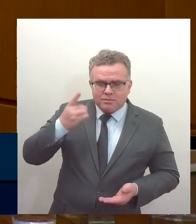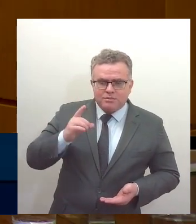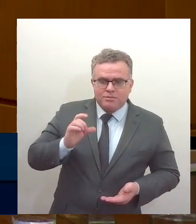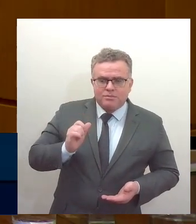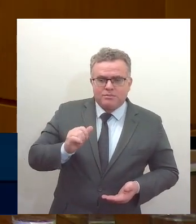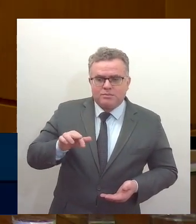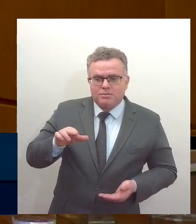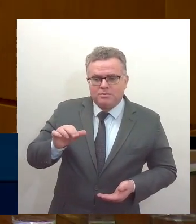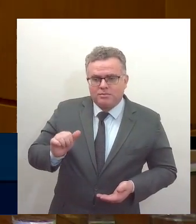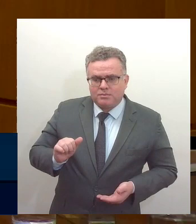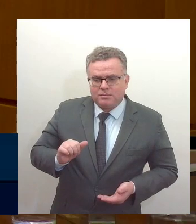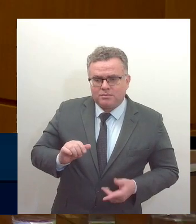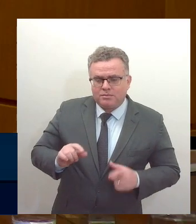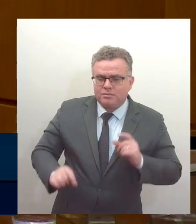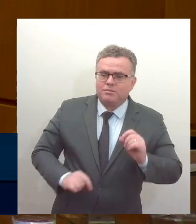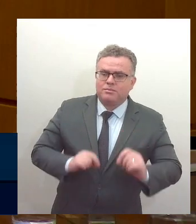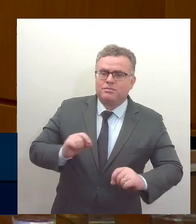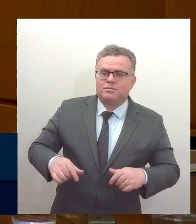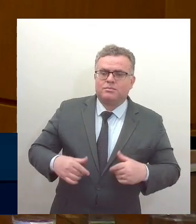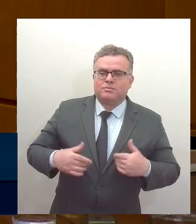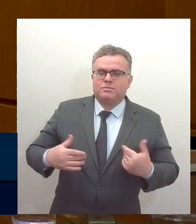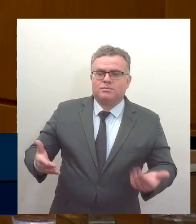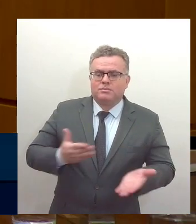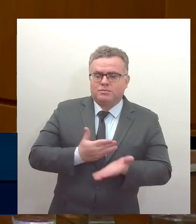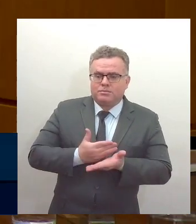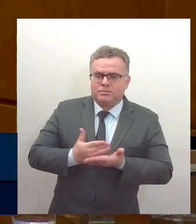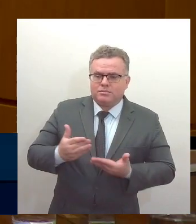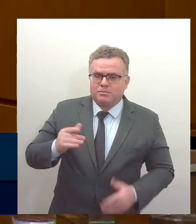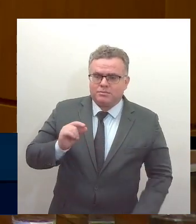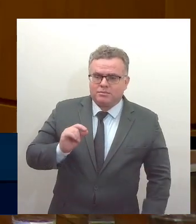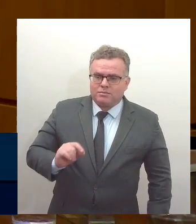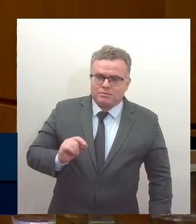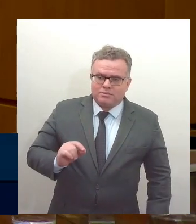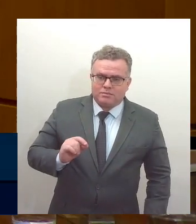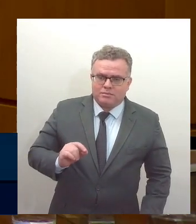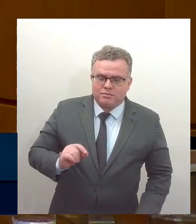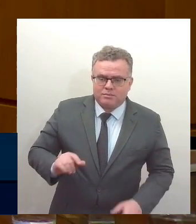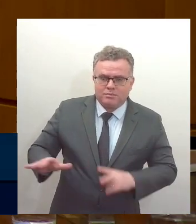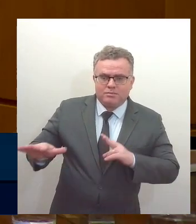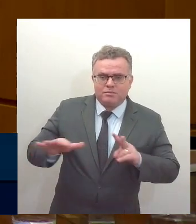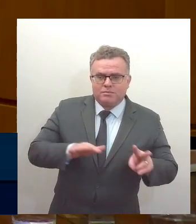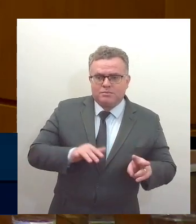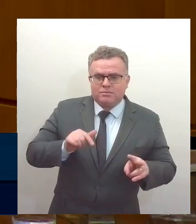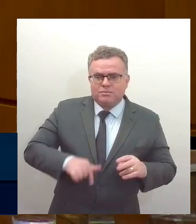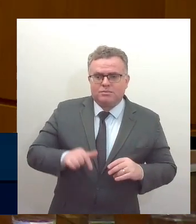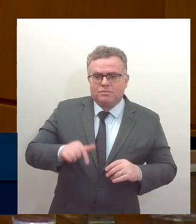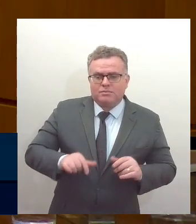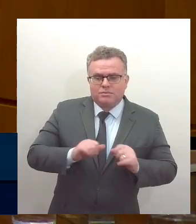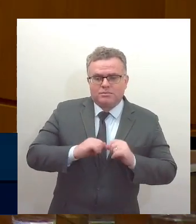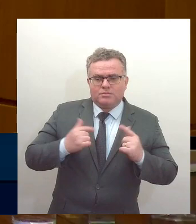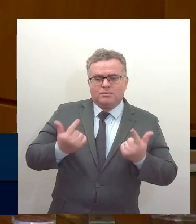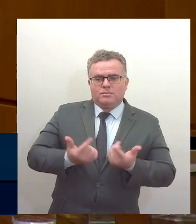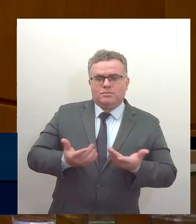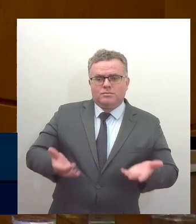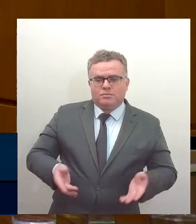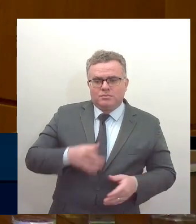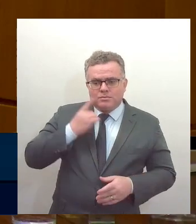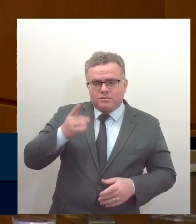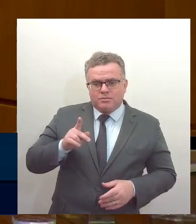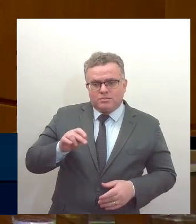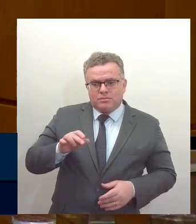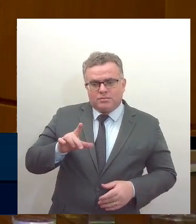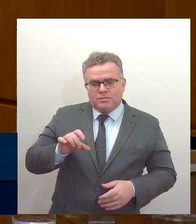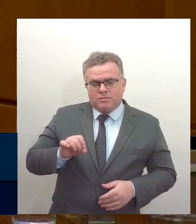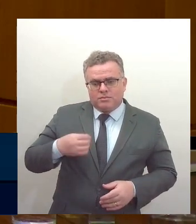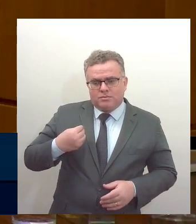né, do trabalho legislativo na casa, o deputado Paulo Júnior acabou de chegar, mais uma vez esvaziada, mas